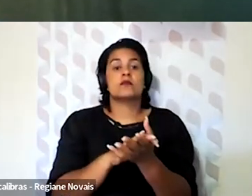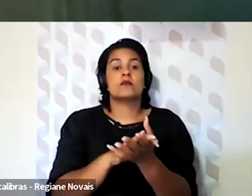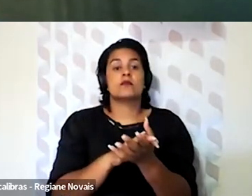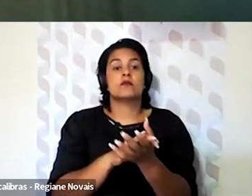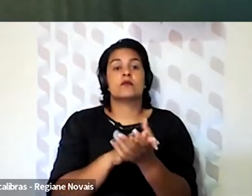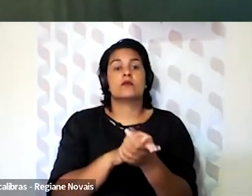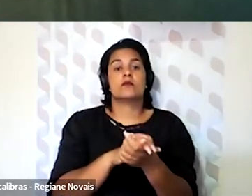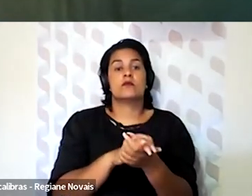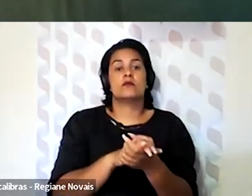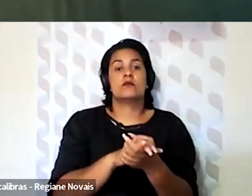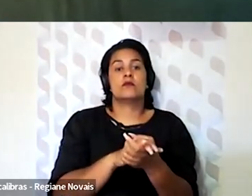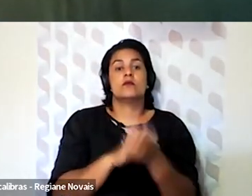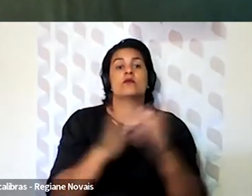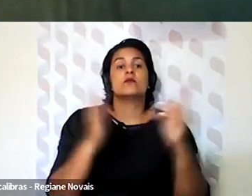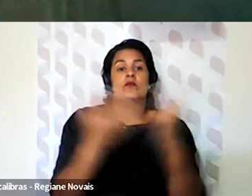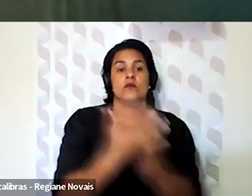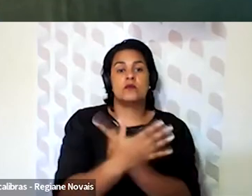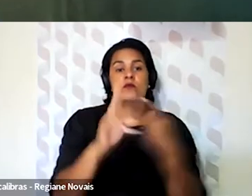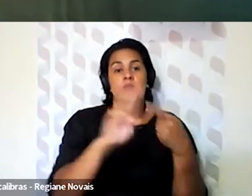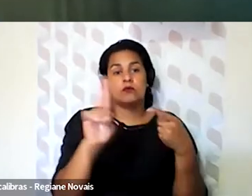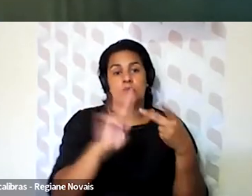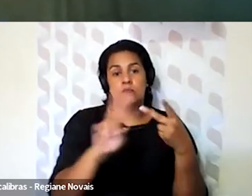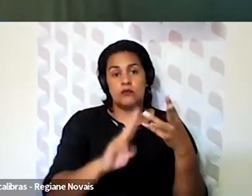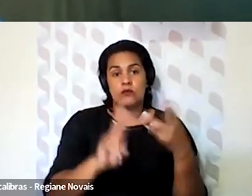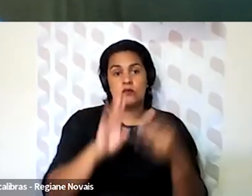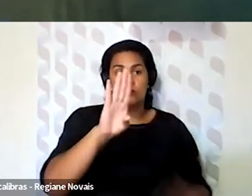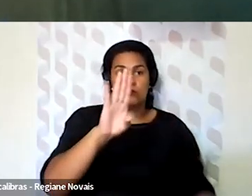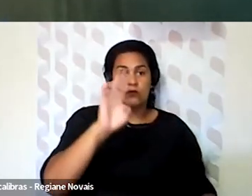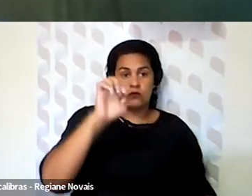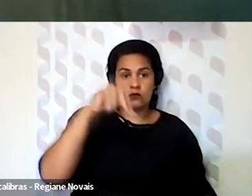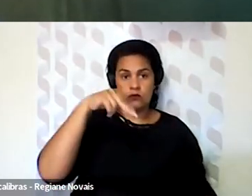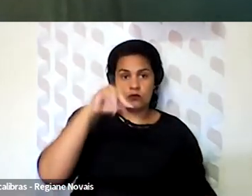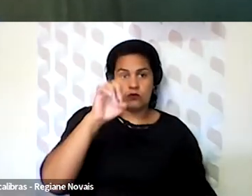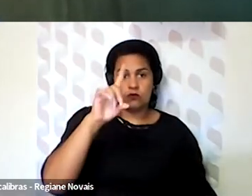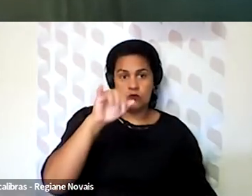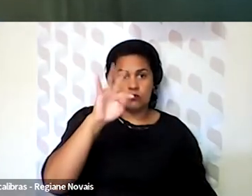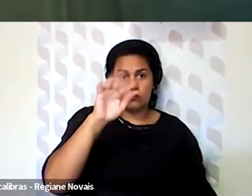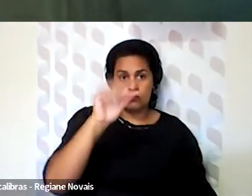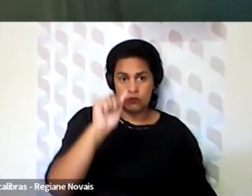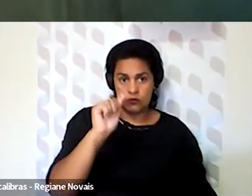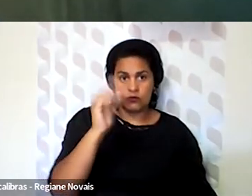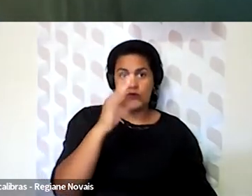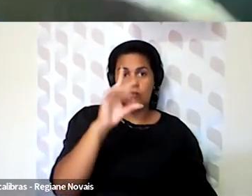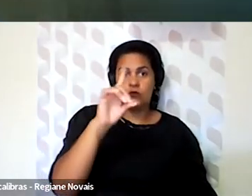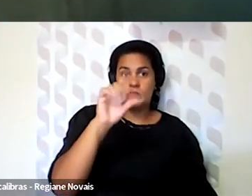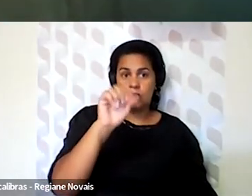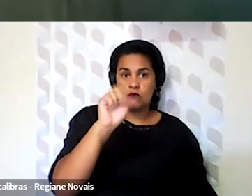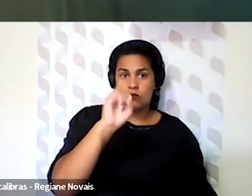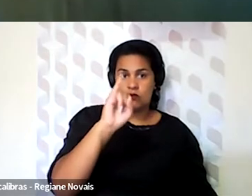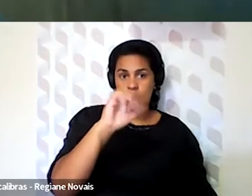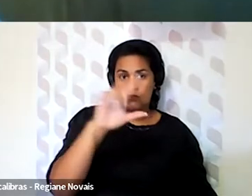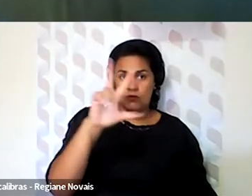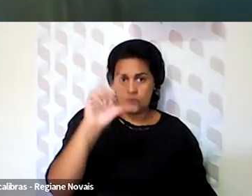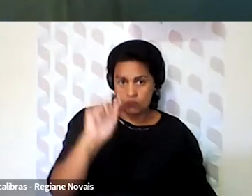tem nomes como Benedita da Silva e Garotinho. Então, qual é a grande eleição, a grande primeira